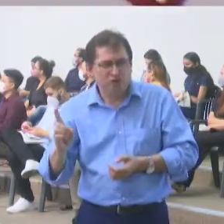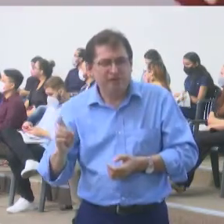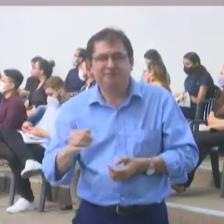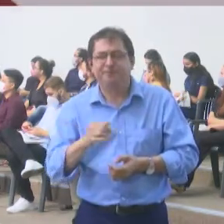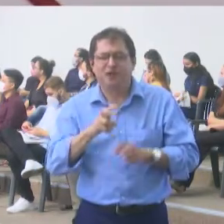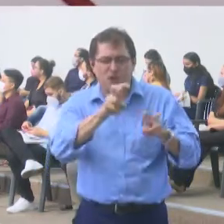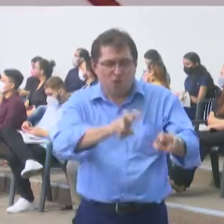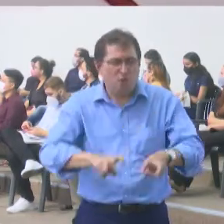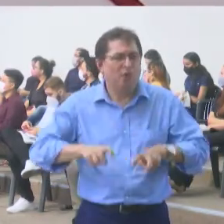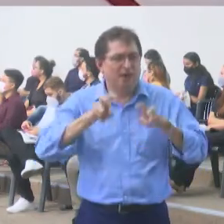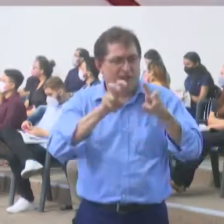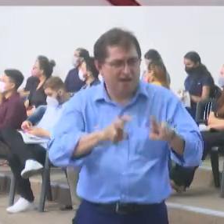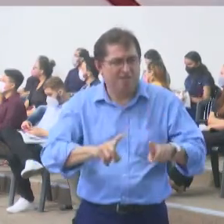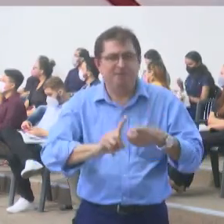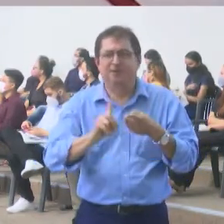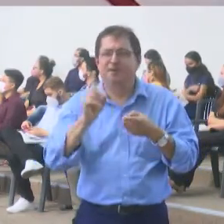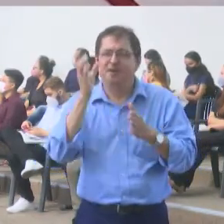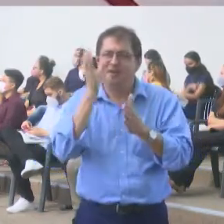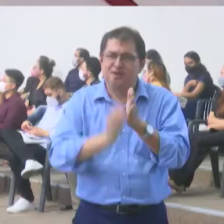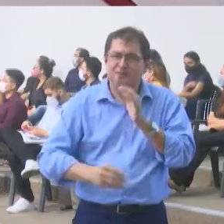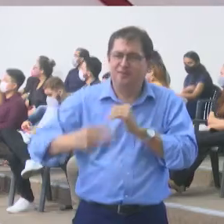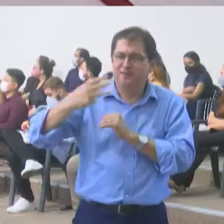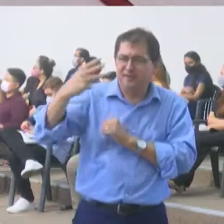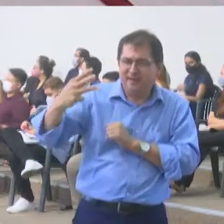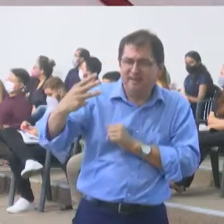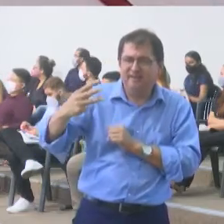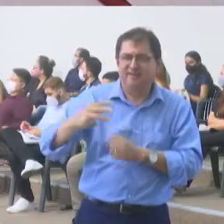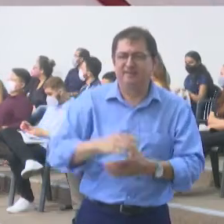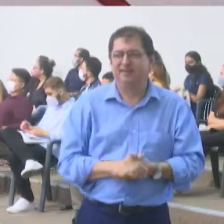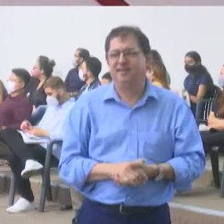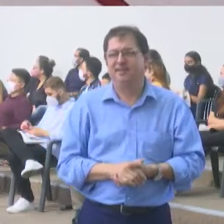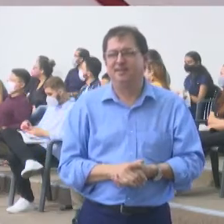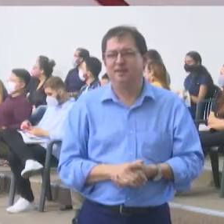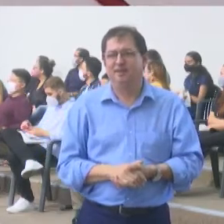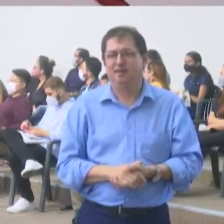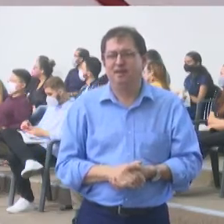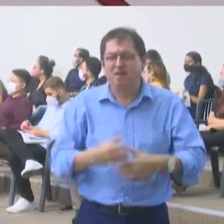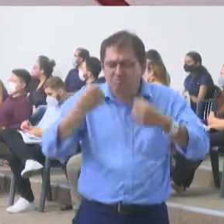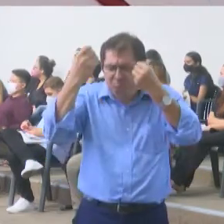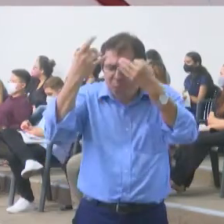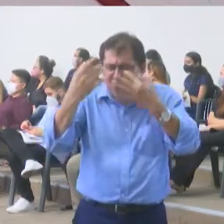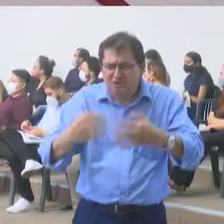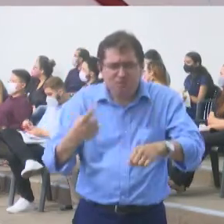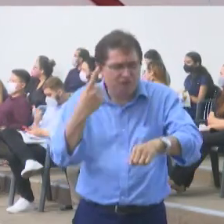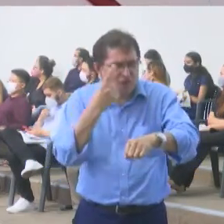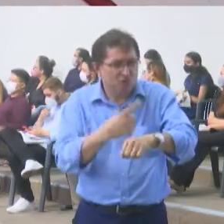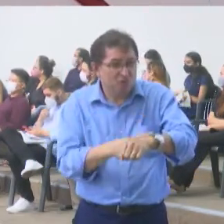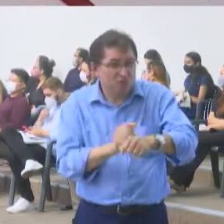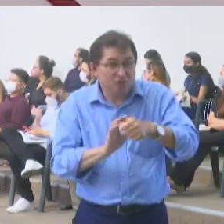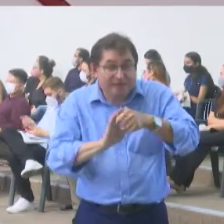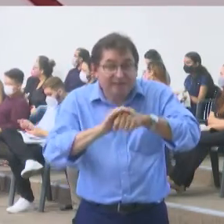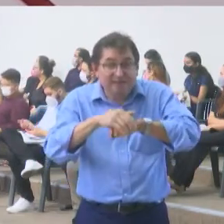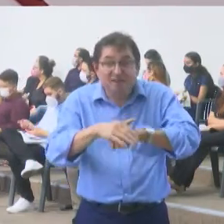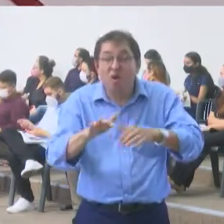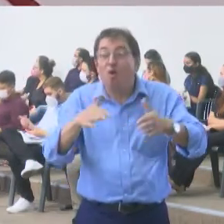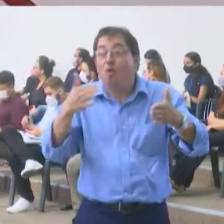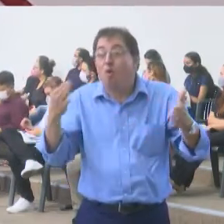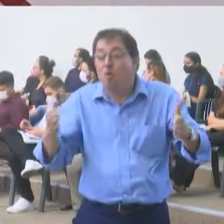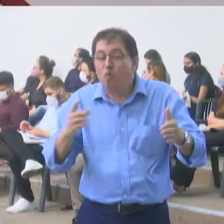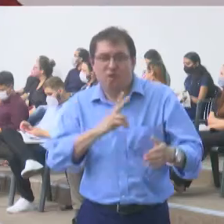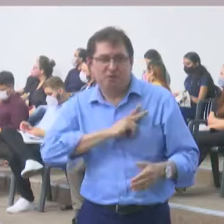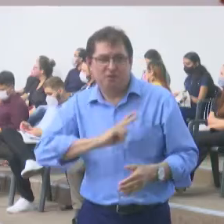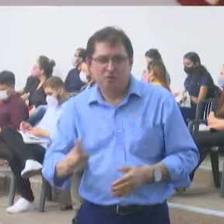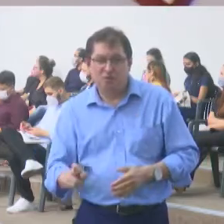Ruth chegou. O capítulo 3 todinho descreve algumas horas no meio da noite, quando Ruth foi fazer o quê?